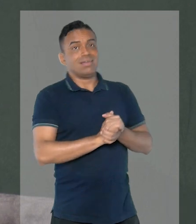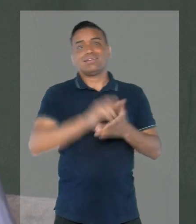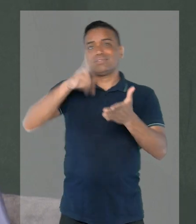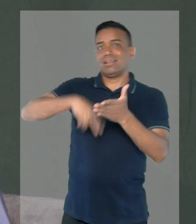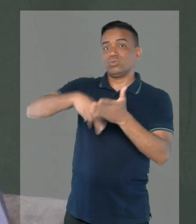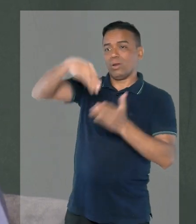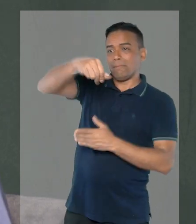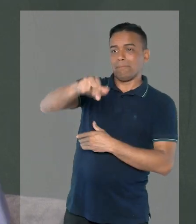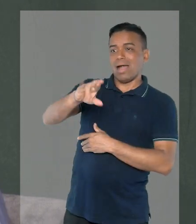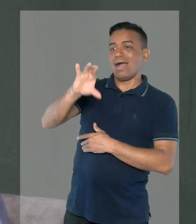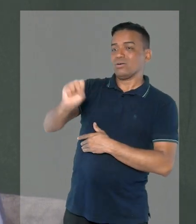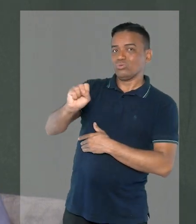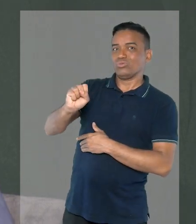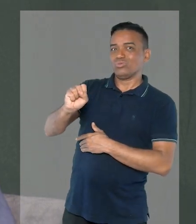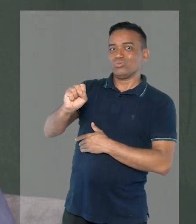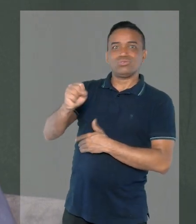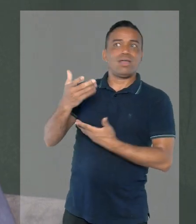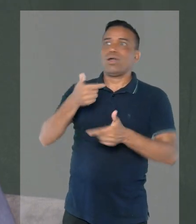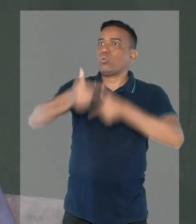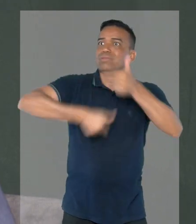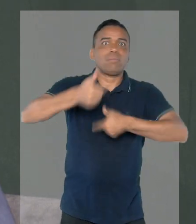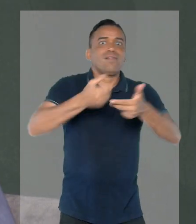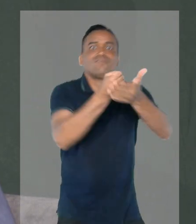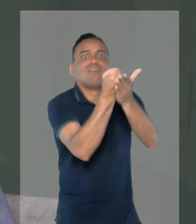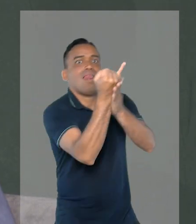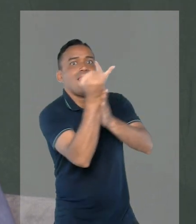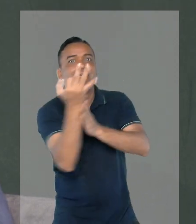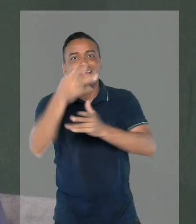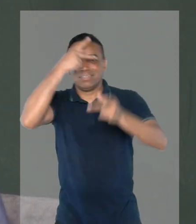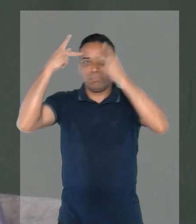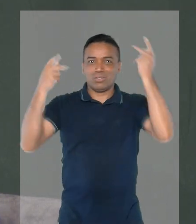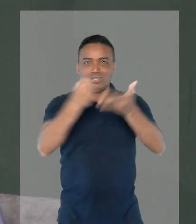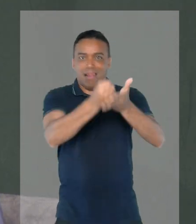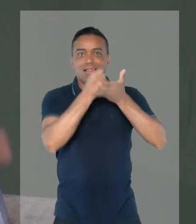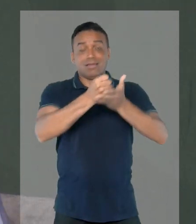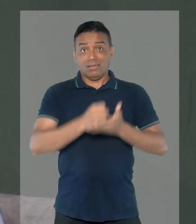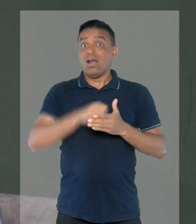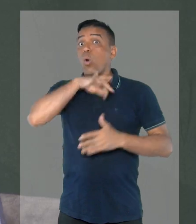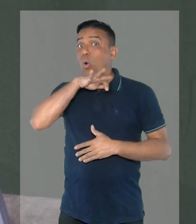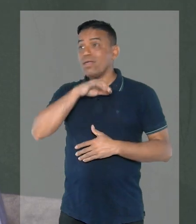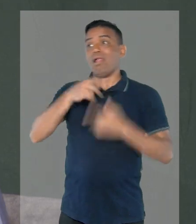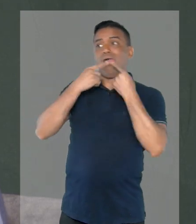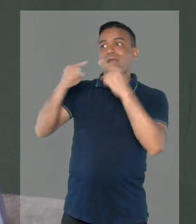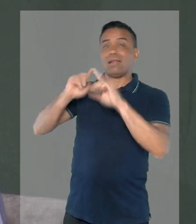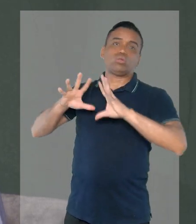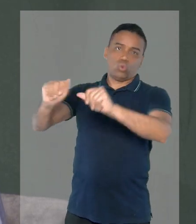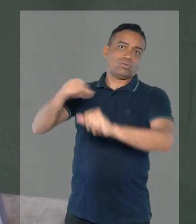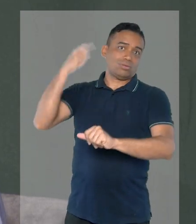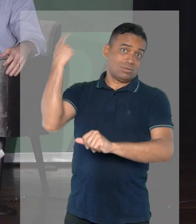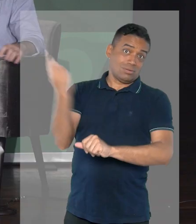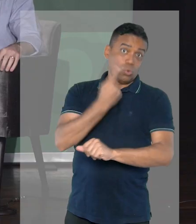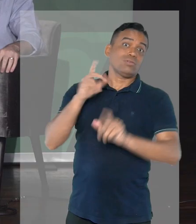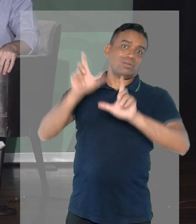cada leitura do Marcos. Então, é um trabalho de muita gente, né? Assim. Então, o que for ruim, vocês reclamam com todo mundo, tá? Não só